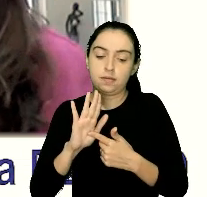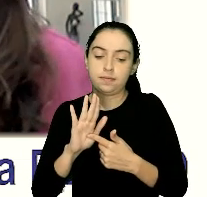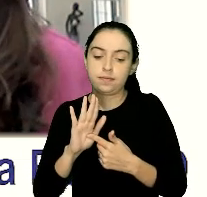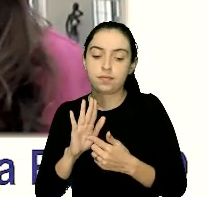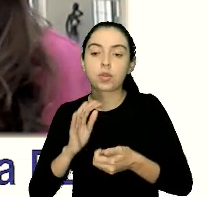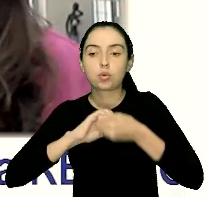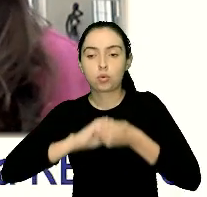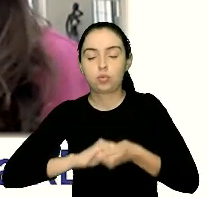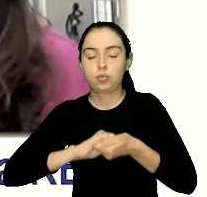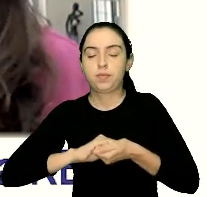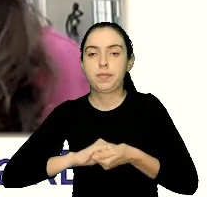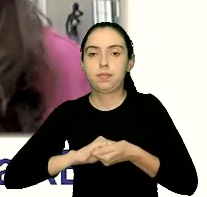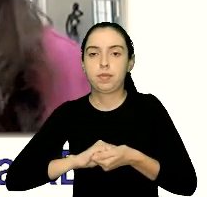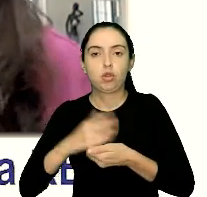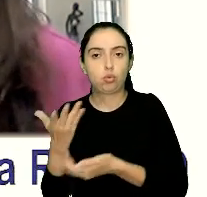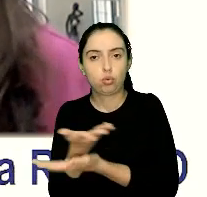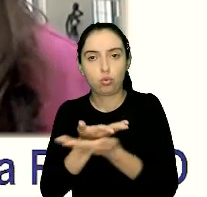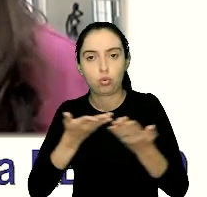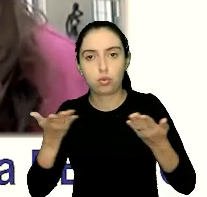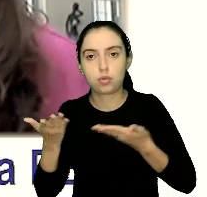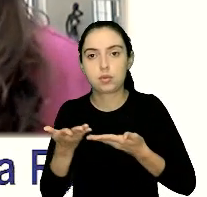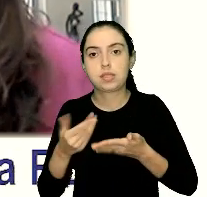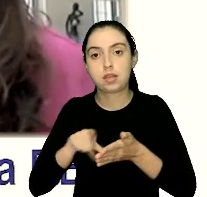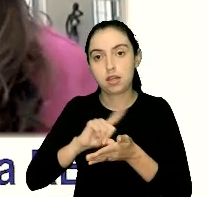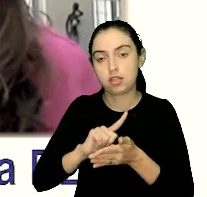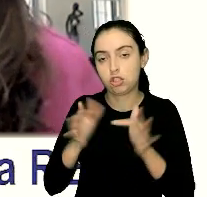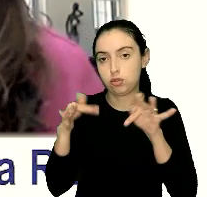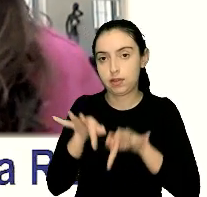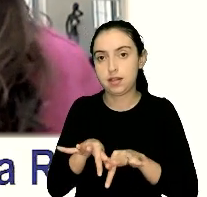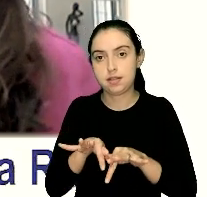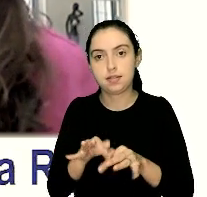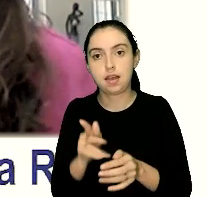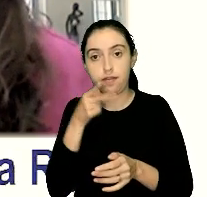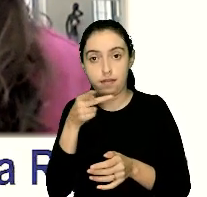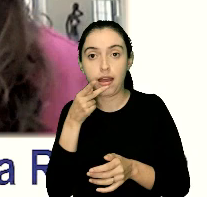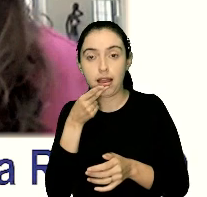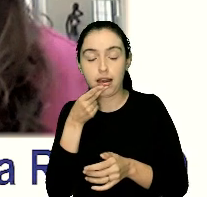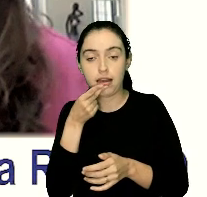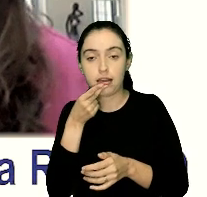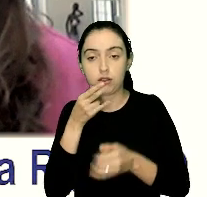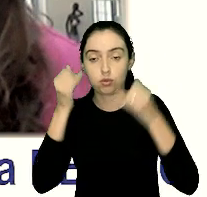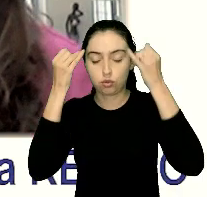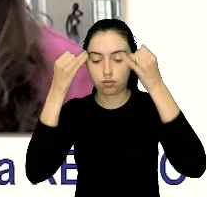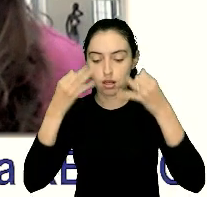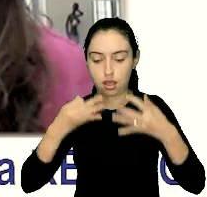todos. Antes de encerrar, eu vou fazer a minha autodescrição, porque, como sempre, eu